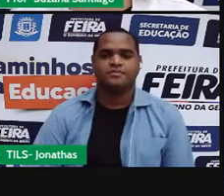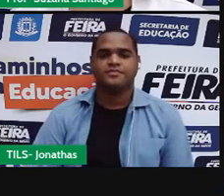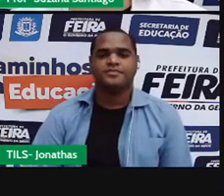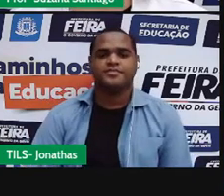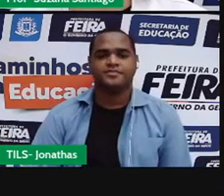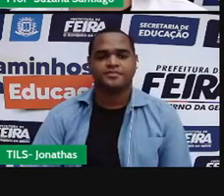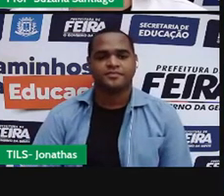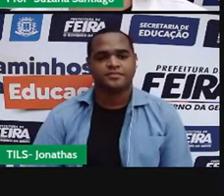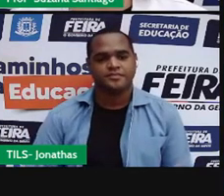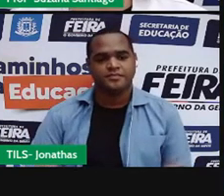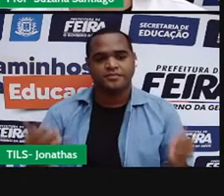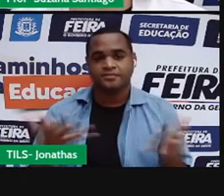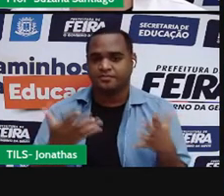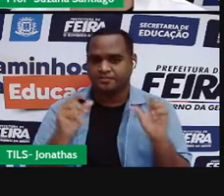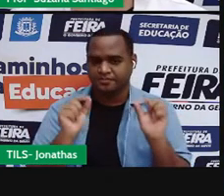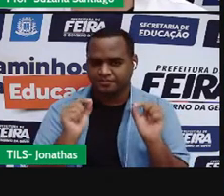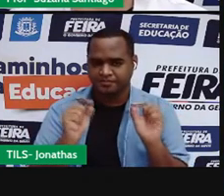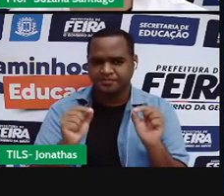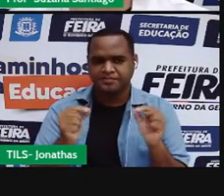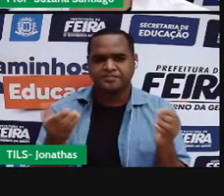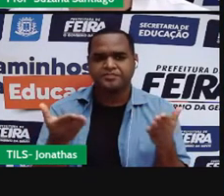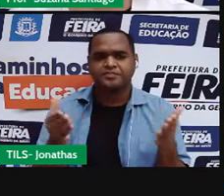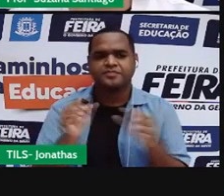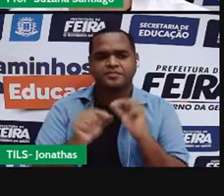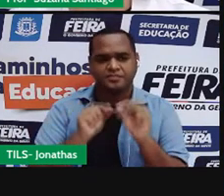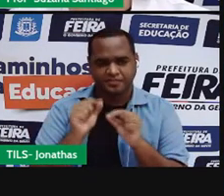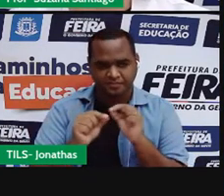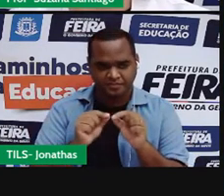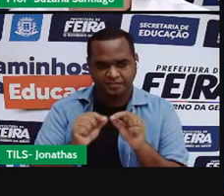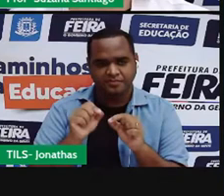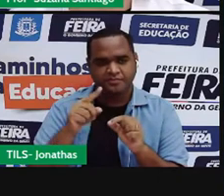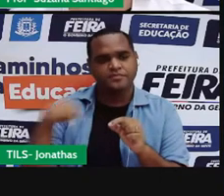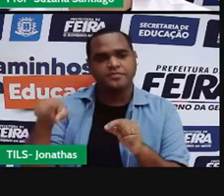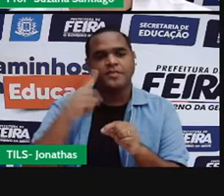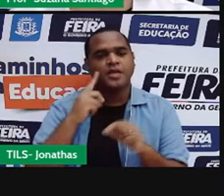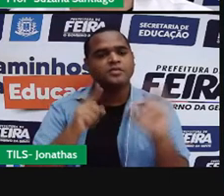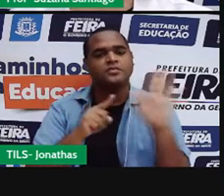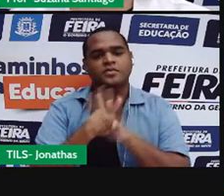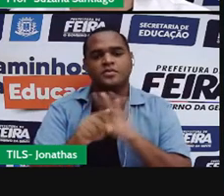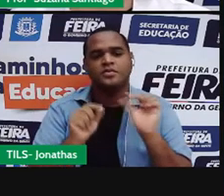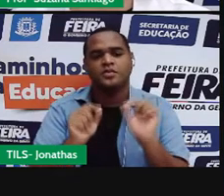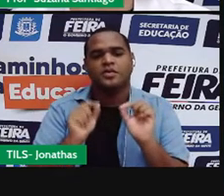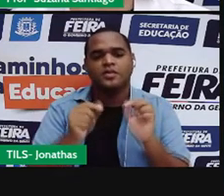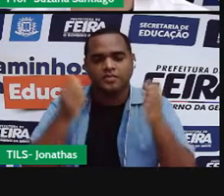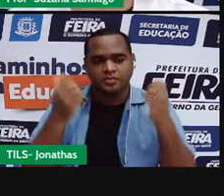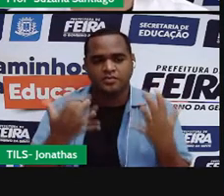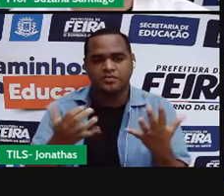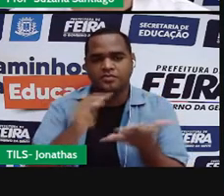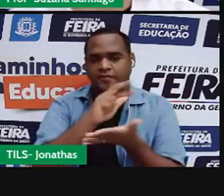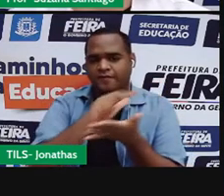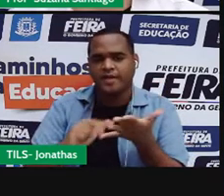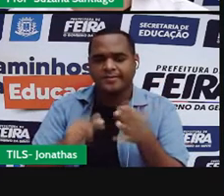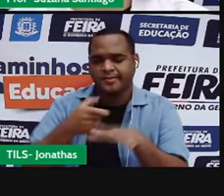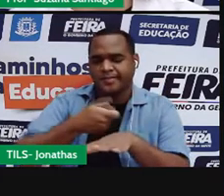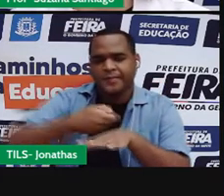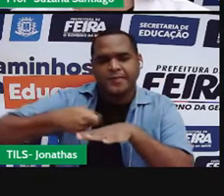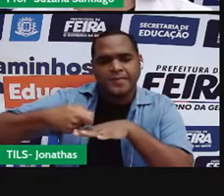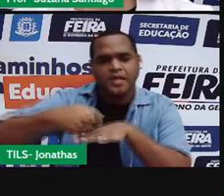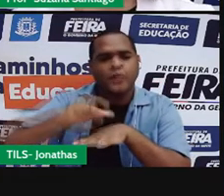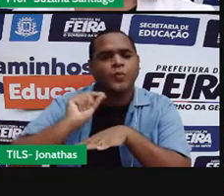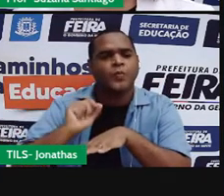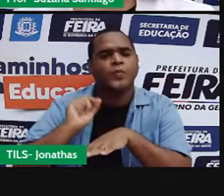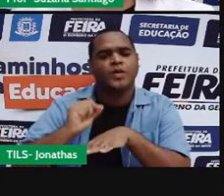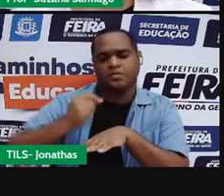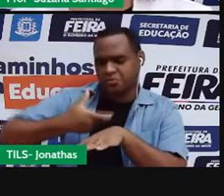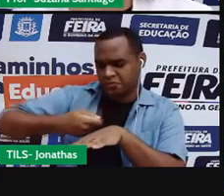E agora, nesse momento, vamos iniciar nos perguntando, né, o que são essas tais fake news? E aí, Pró. Suzana, o que